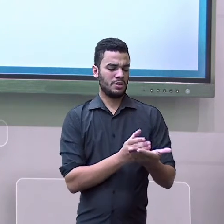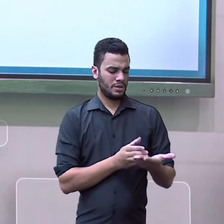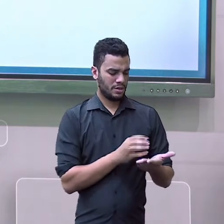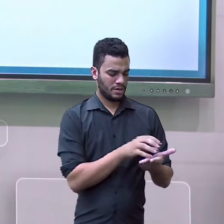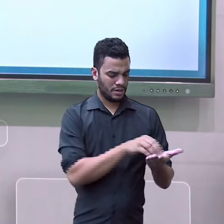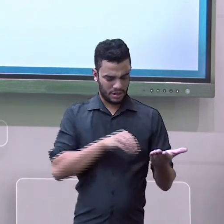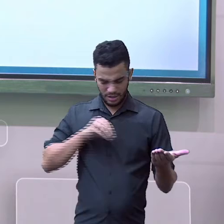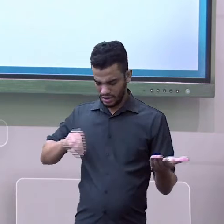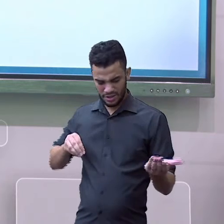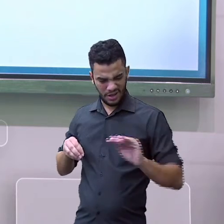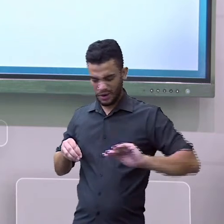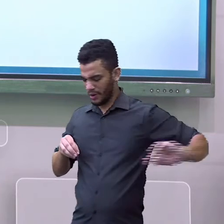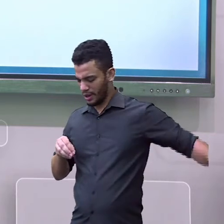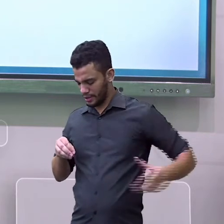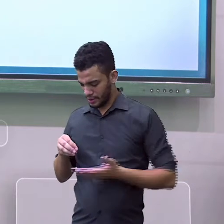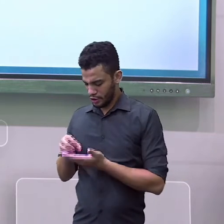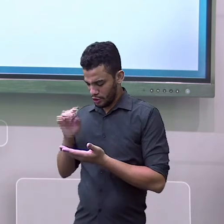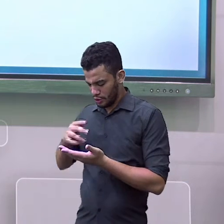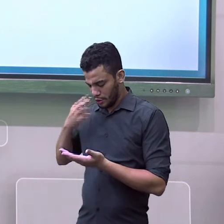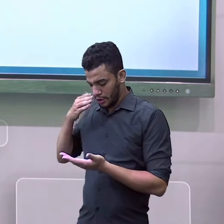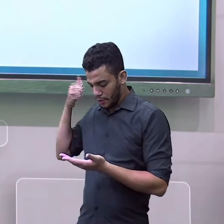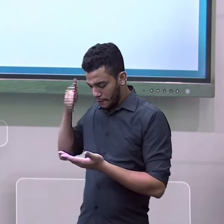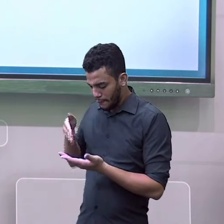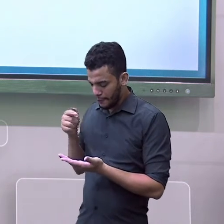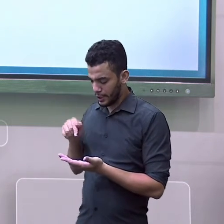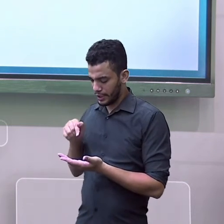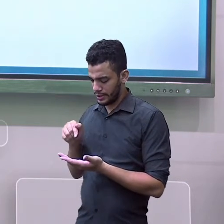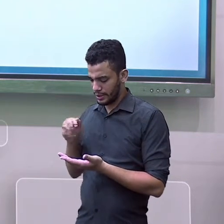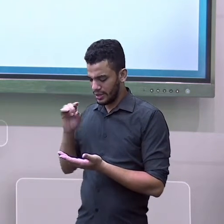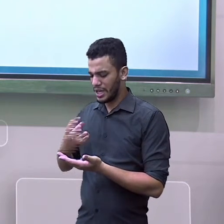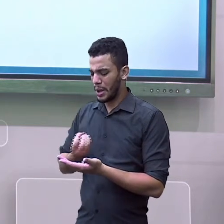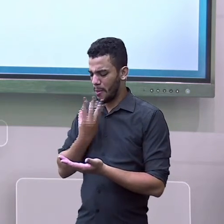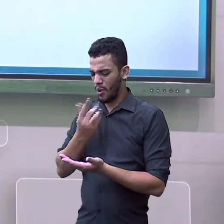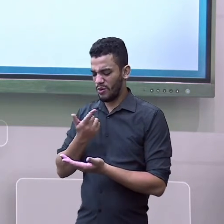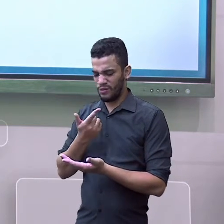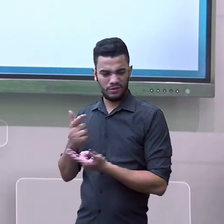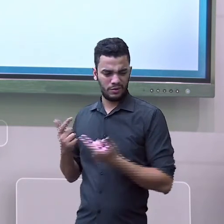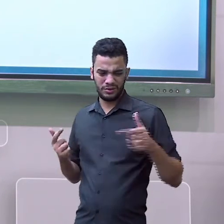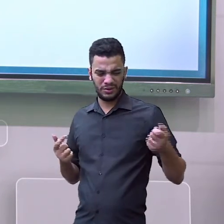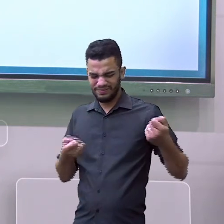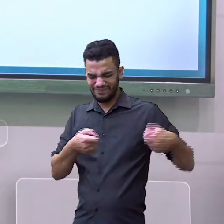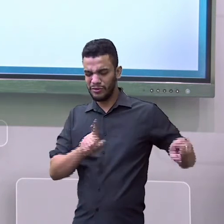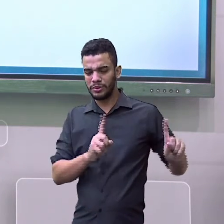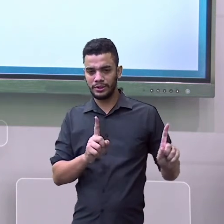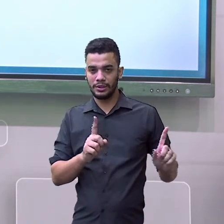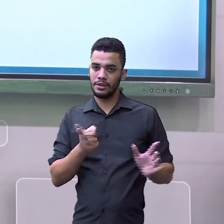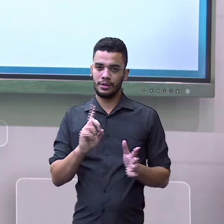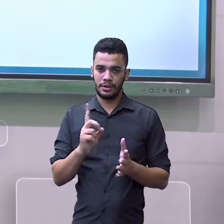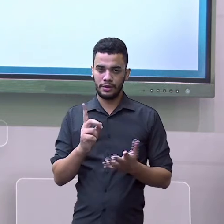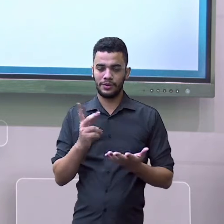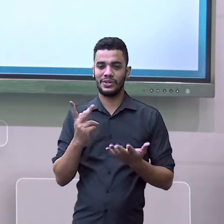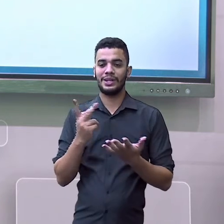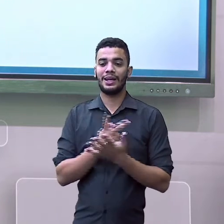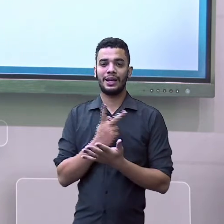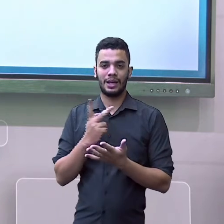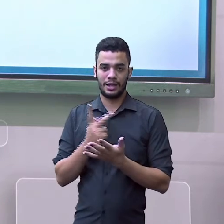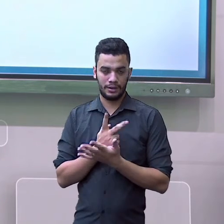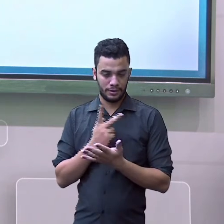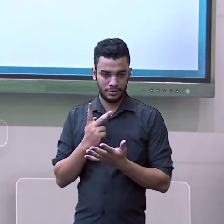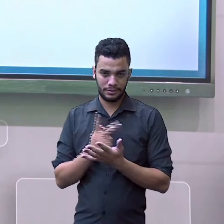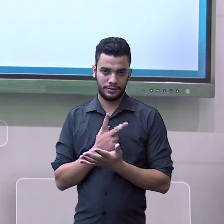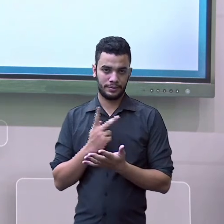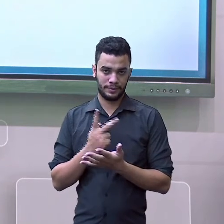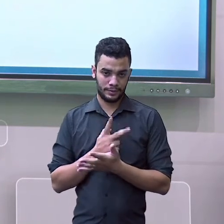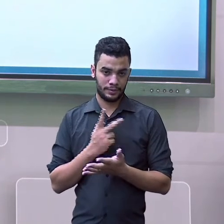ou mesmo individual. A questão da biodiversidade é um aspecto a ser considerado, pois é o meio em